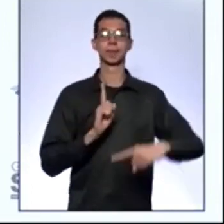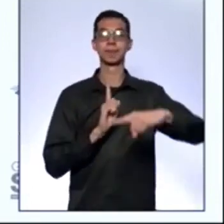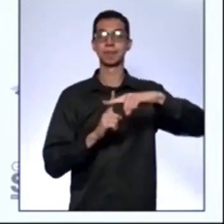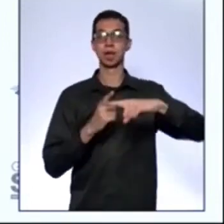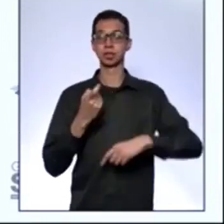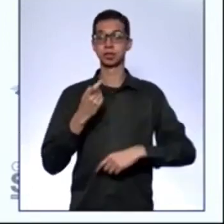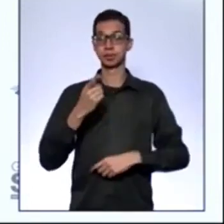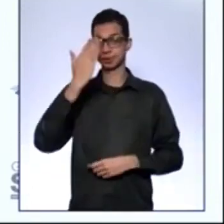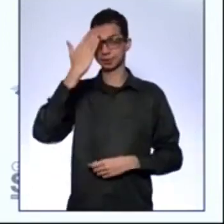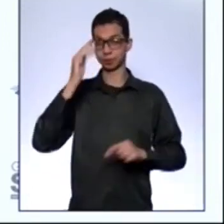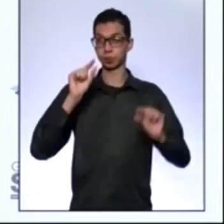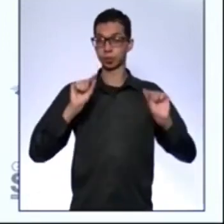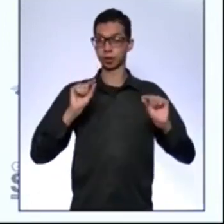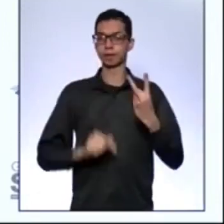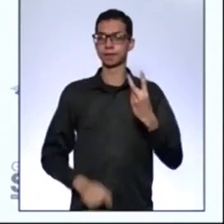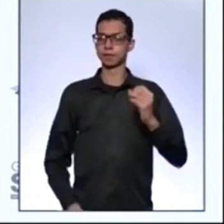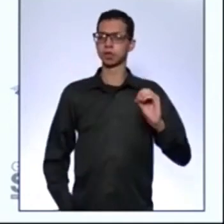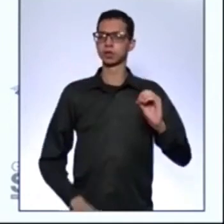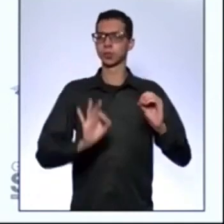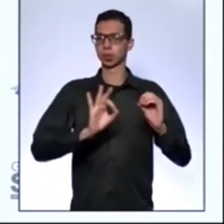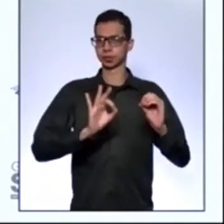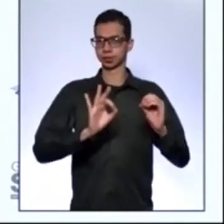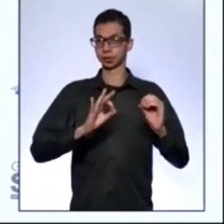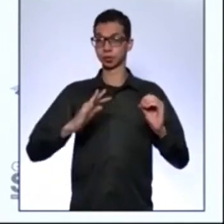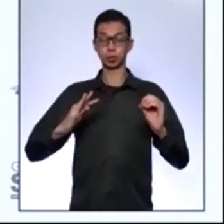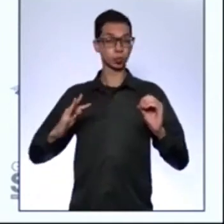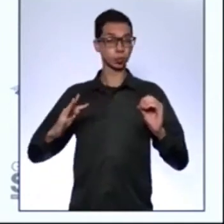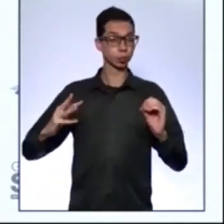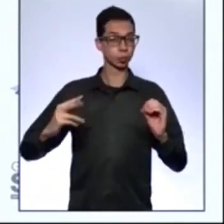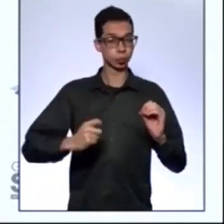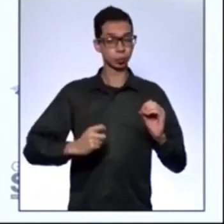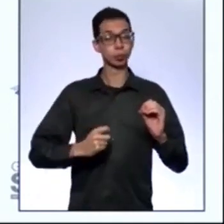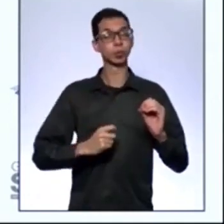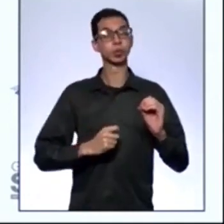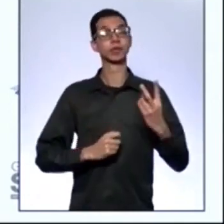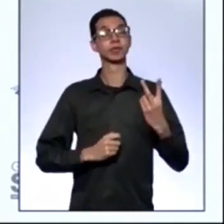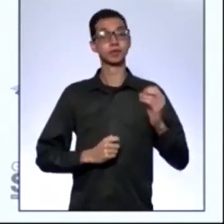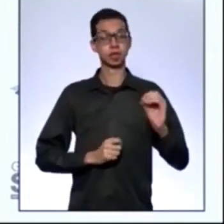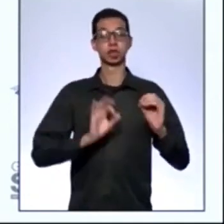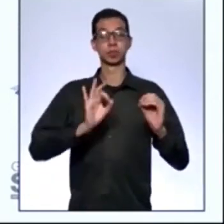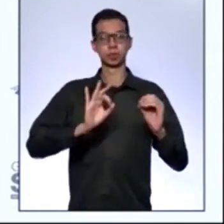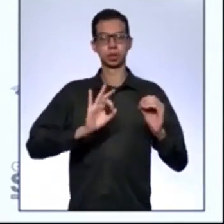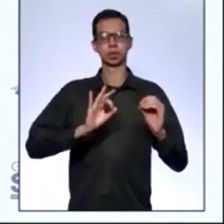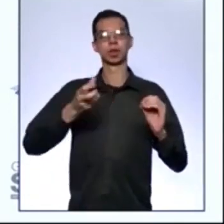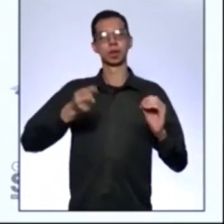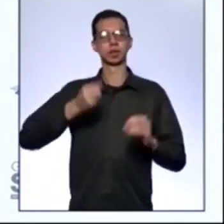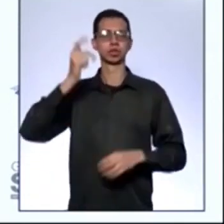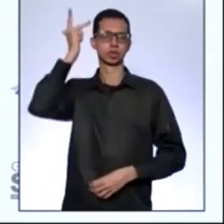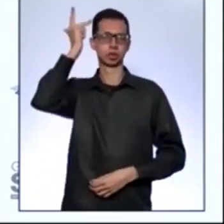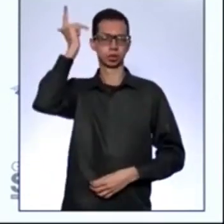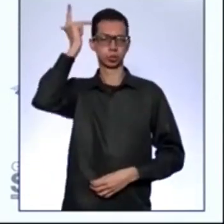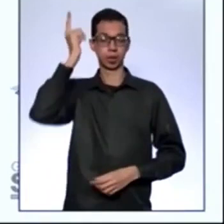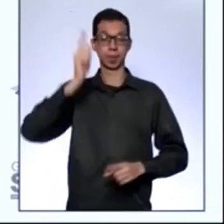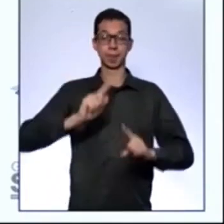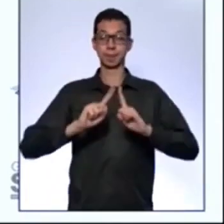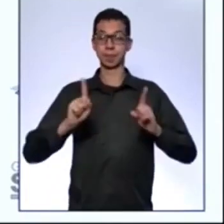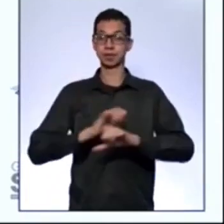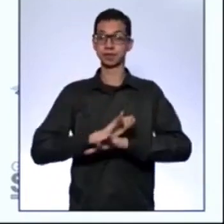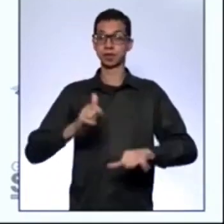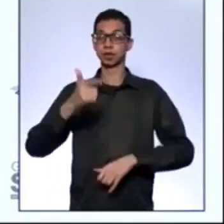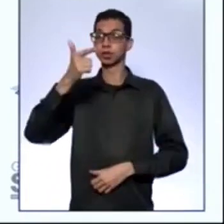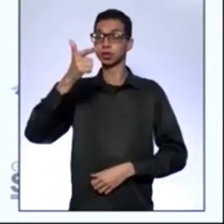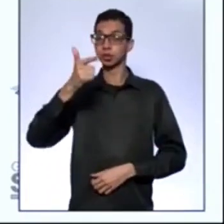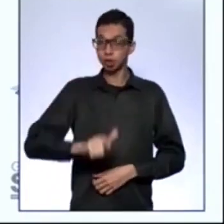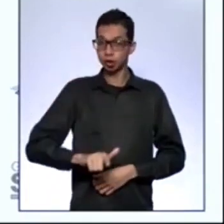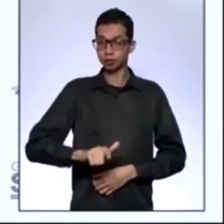sabe que Vinte por cento desse total é leite natural Mas eu insisto